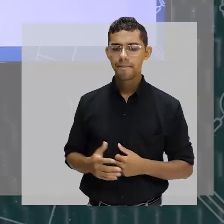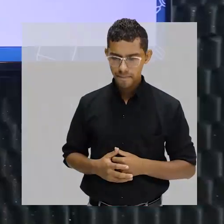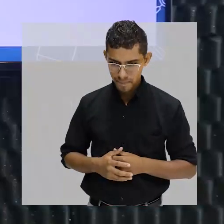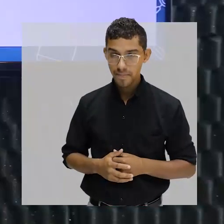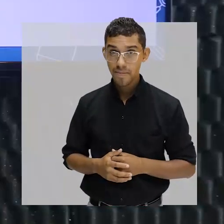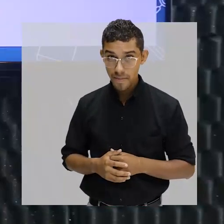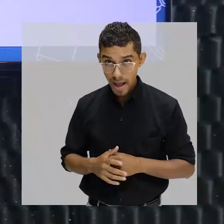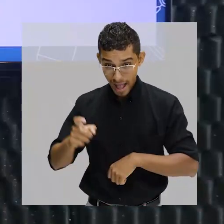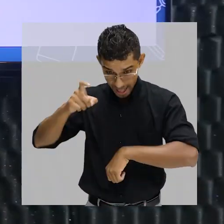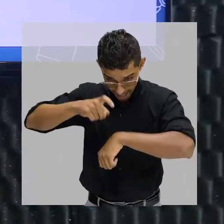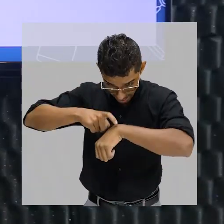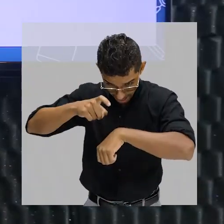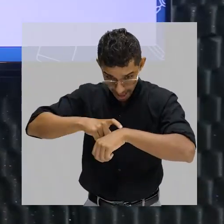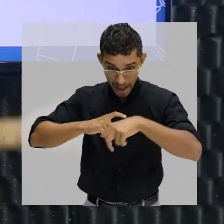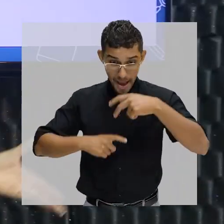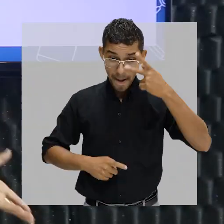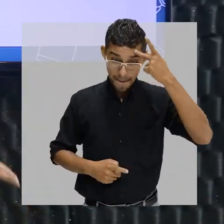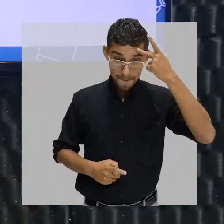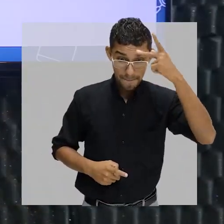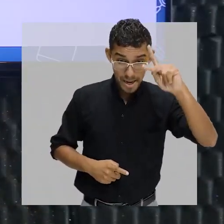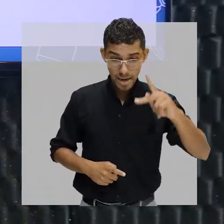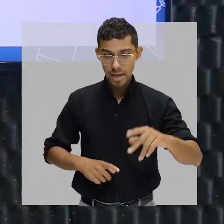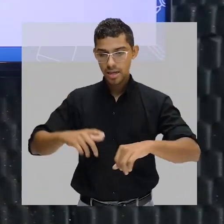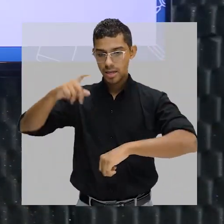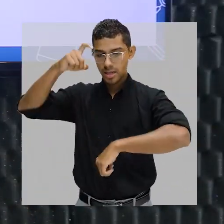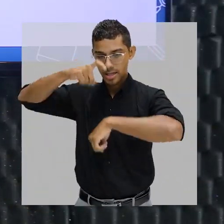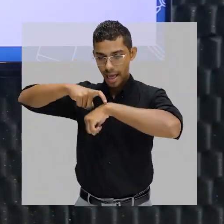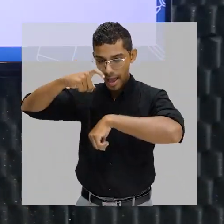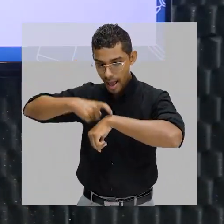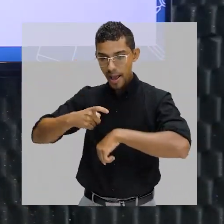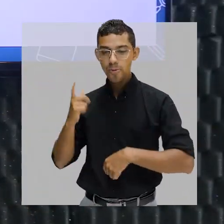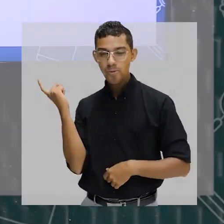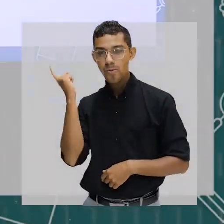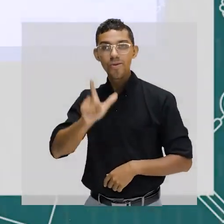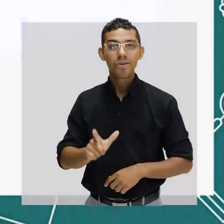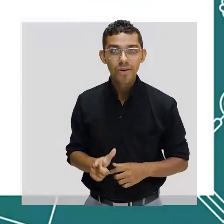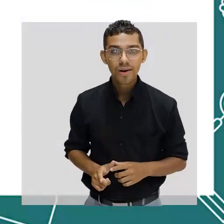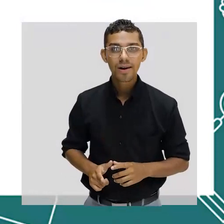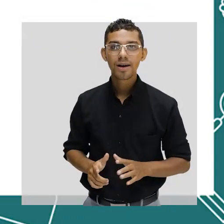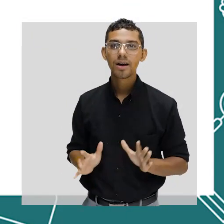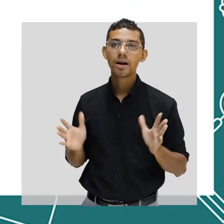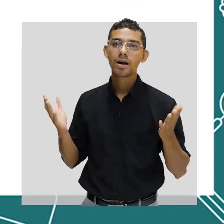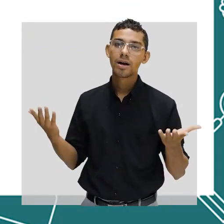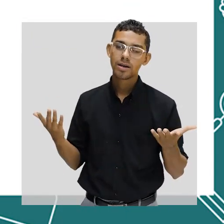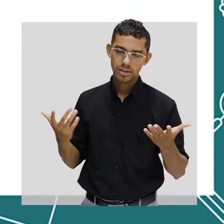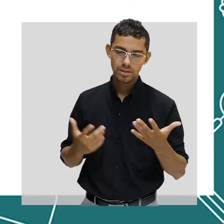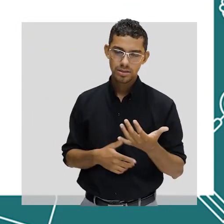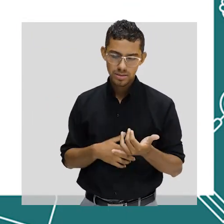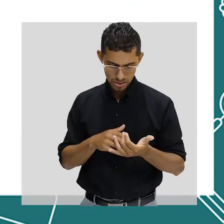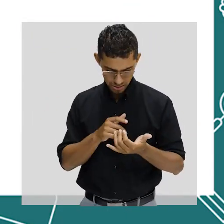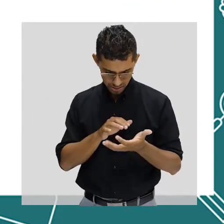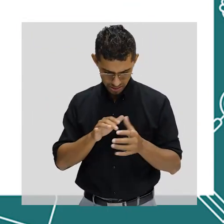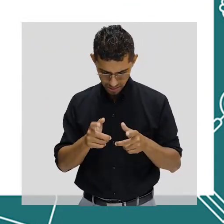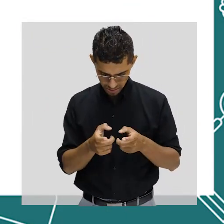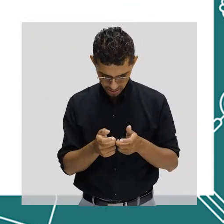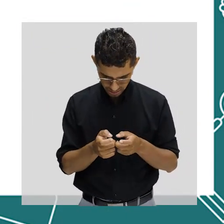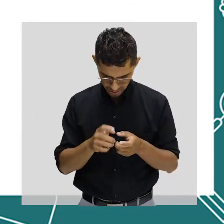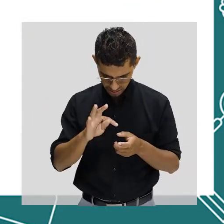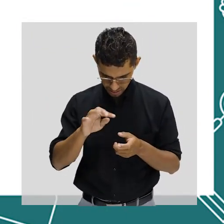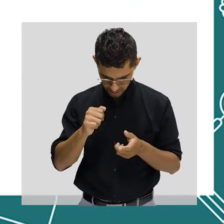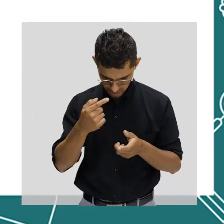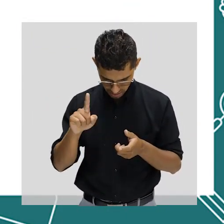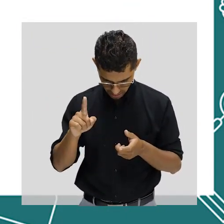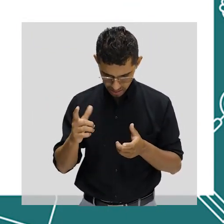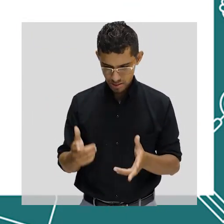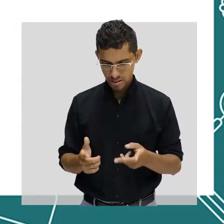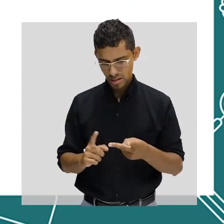poupar tempo. Olha a linguagem, ó, pra, que é o para, né? Na hora de escrever. Então, em vez de escrever, a pessoa vai e manda um áudio, que é mais fácil. Então, a linguagem